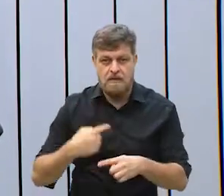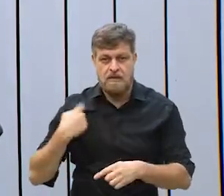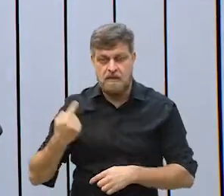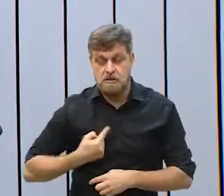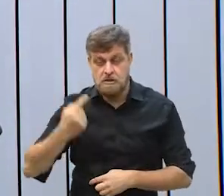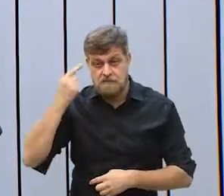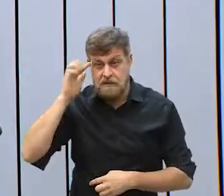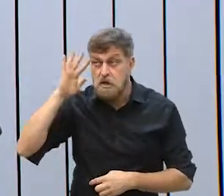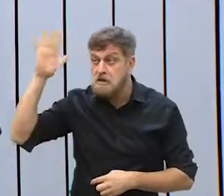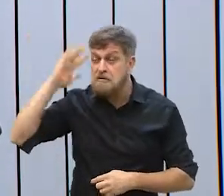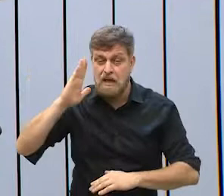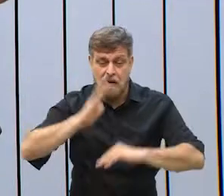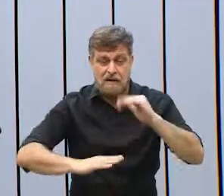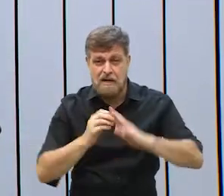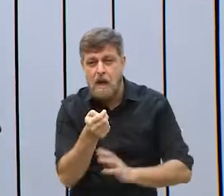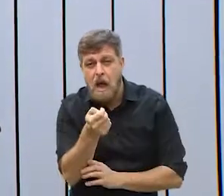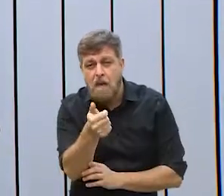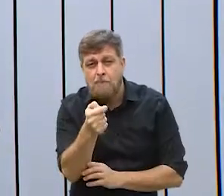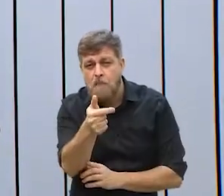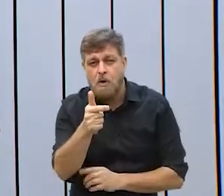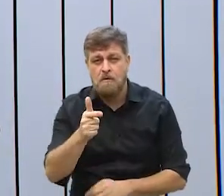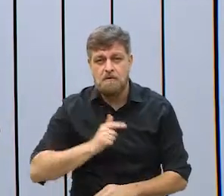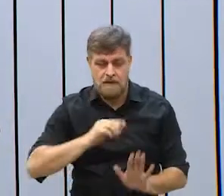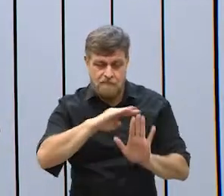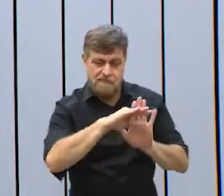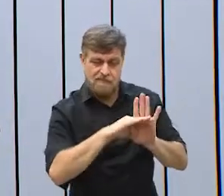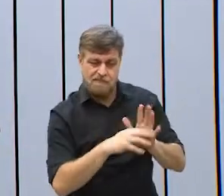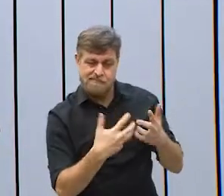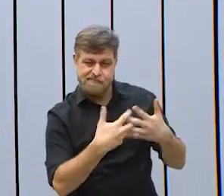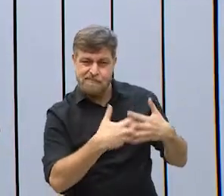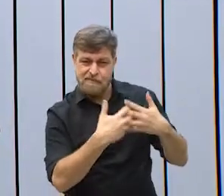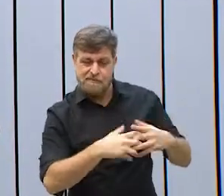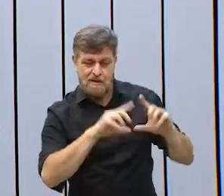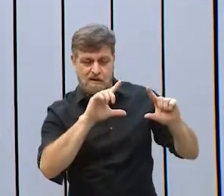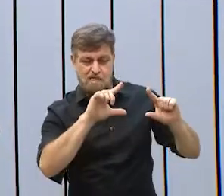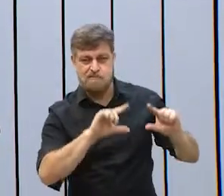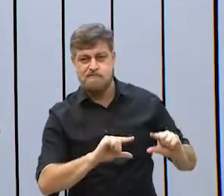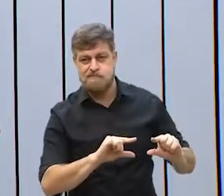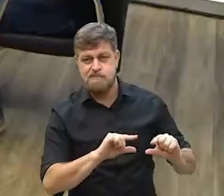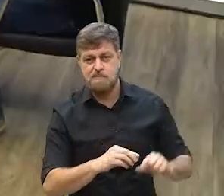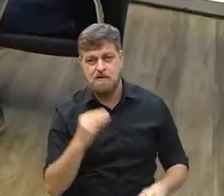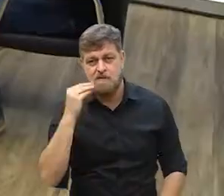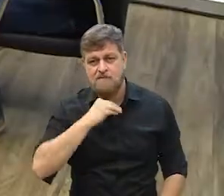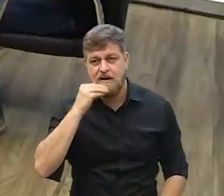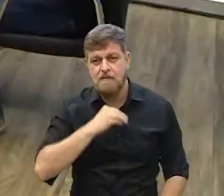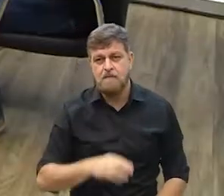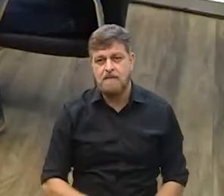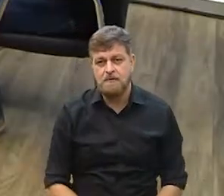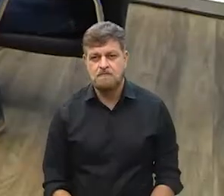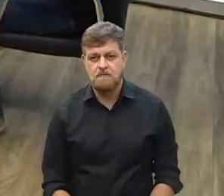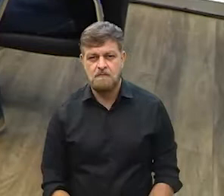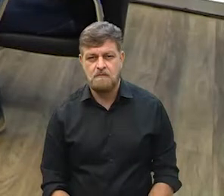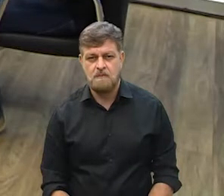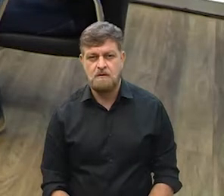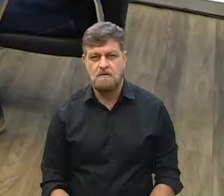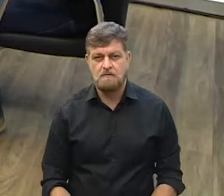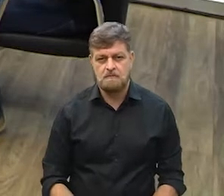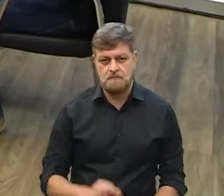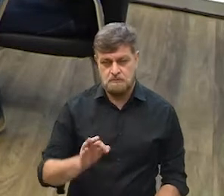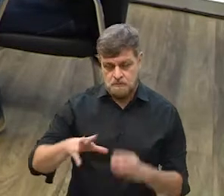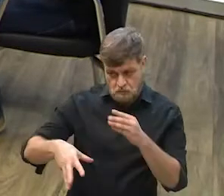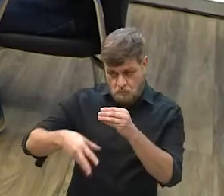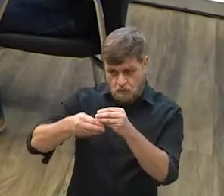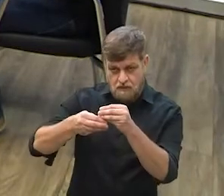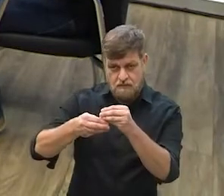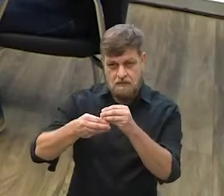pouca efetividade, poucos programas, e os que tem ainda diminui a efetividade. E justamente, só um